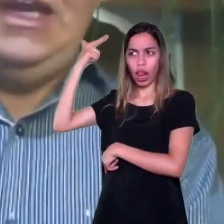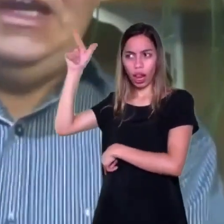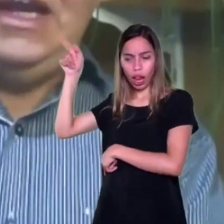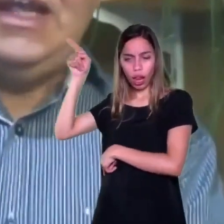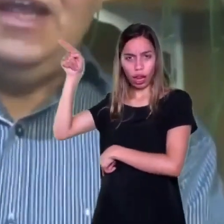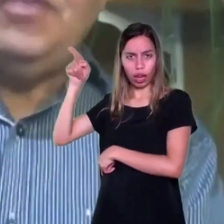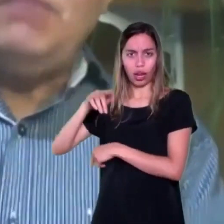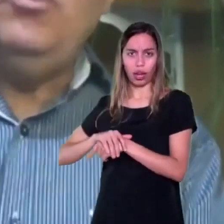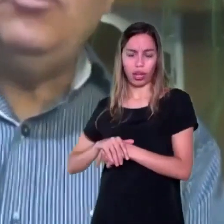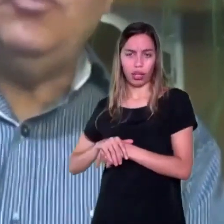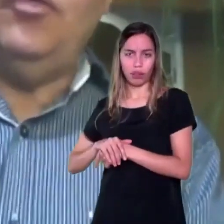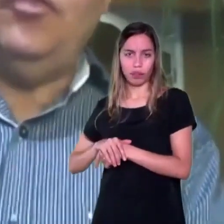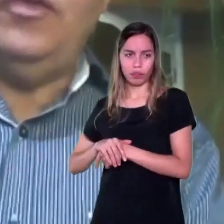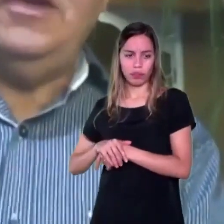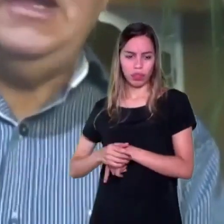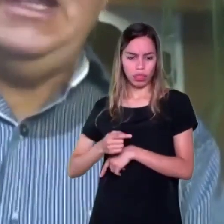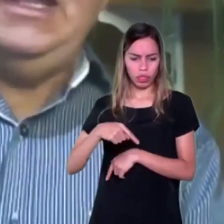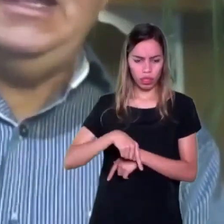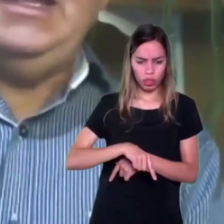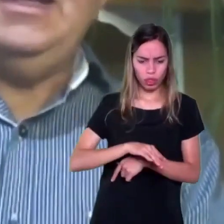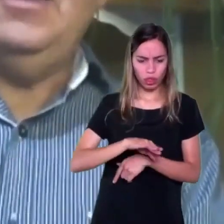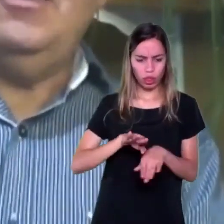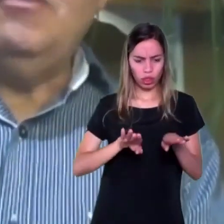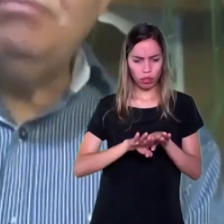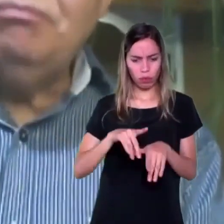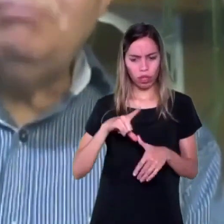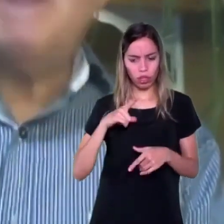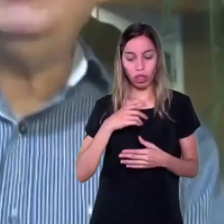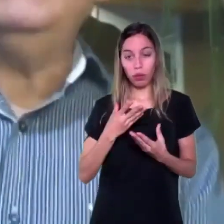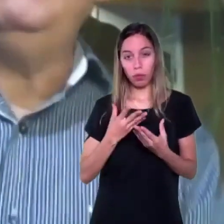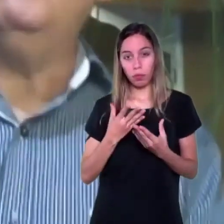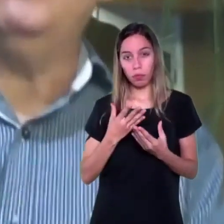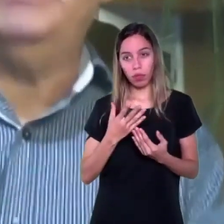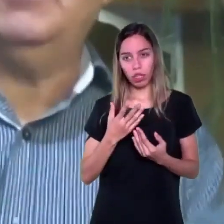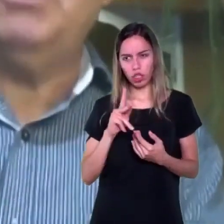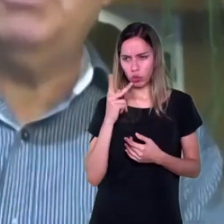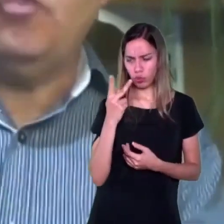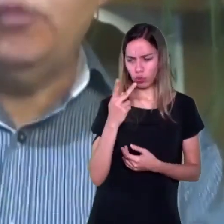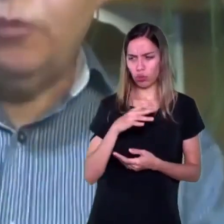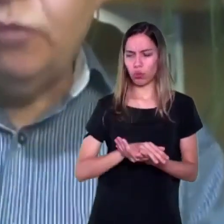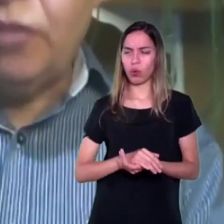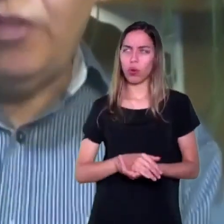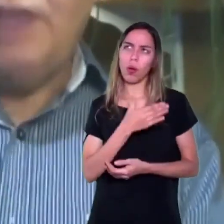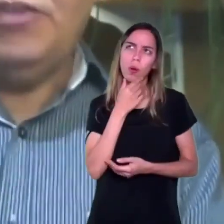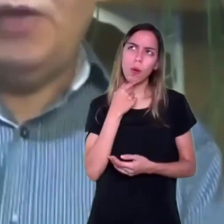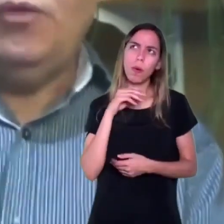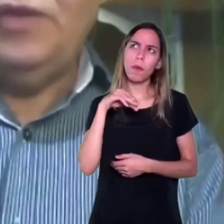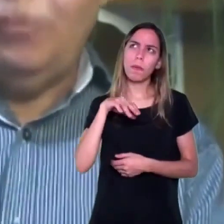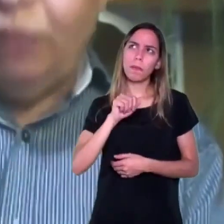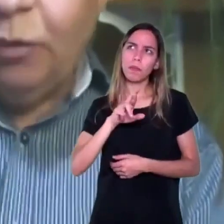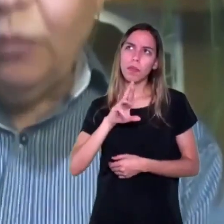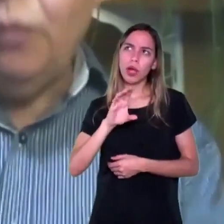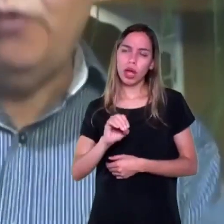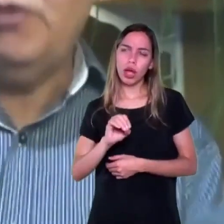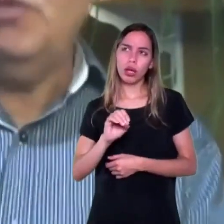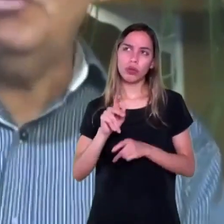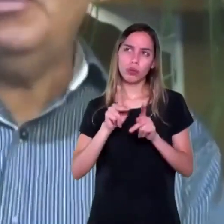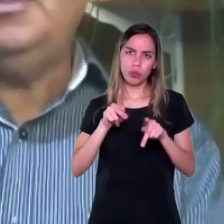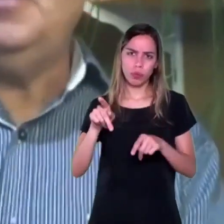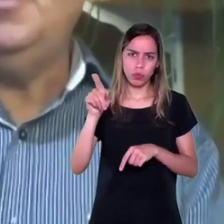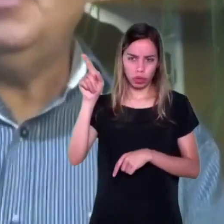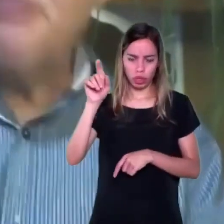orais. E aqui tem muitos, né? Marco Elísio, que era professor da Universidade de Itaúna, filho do